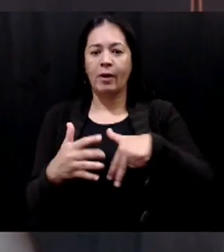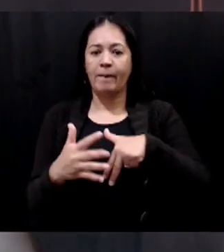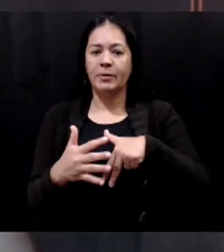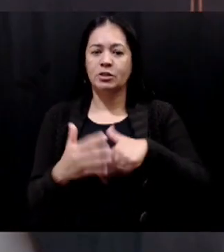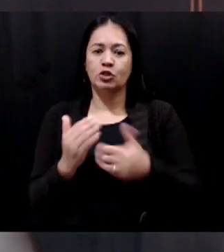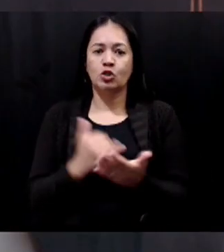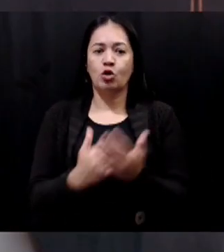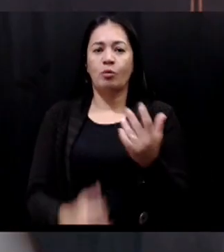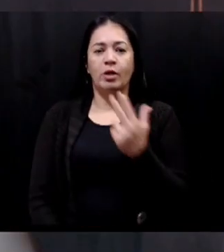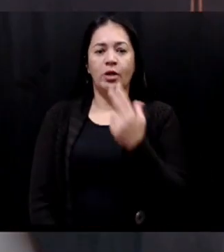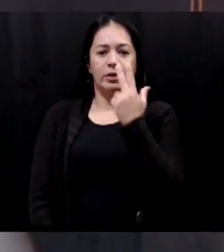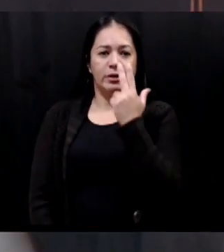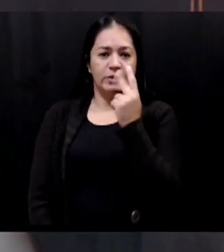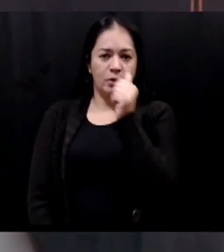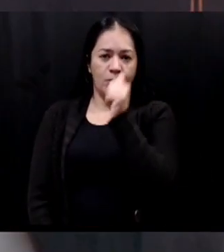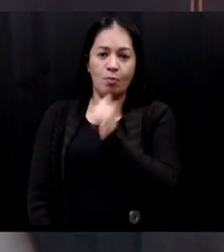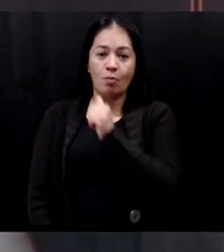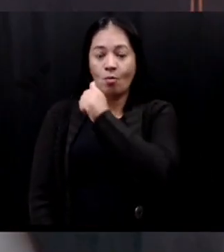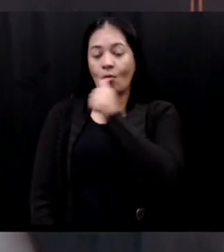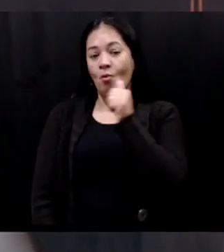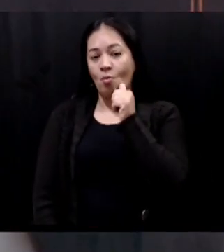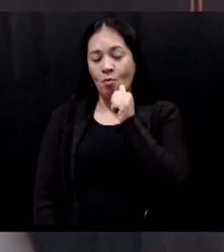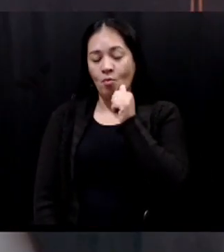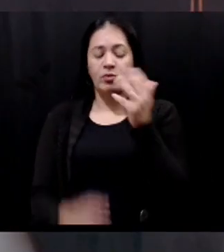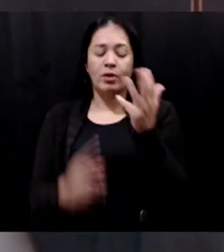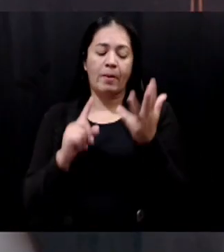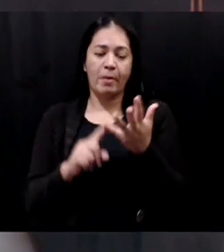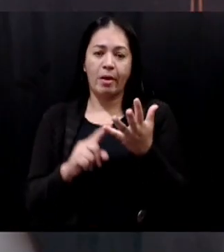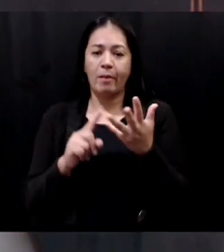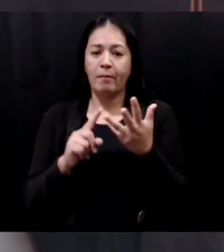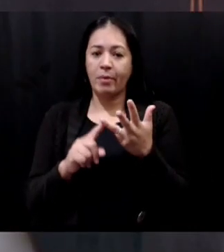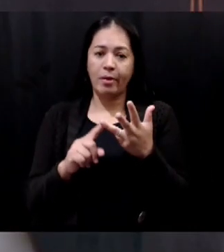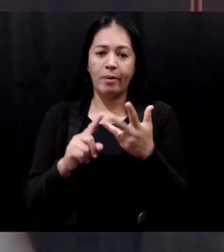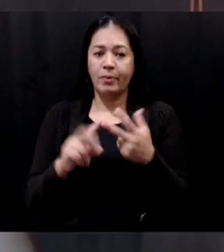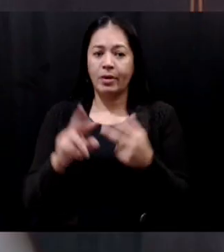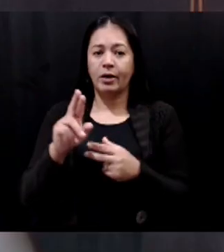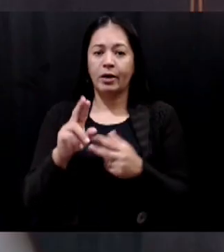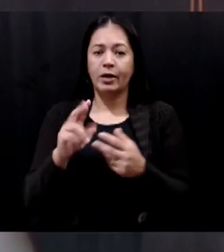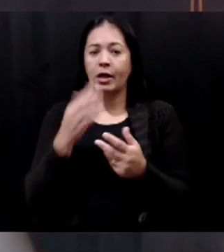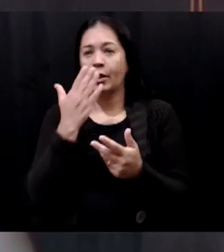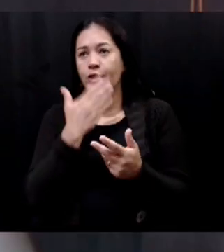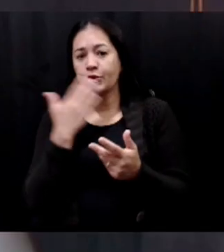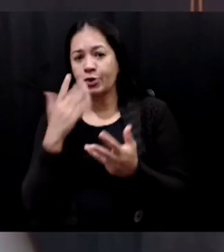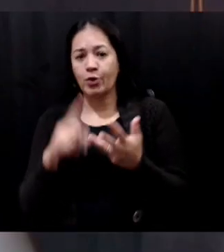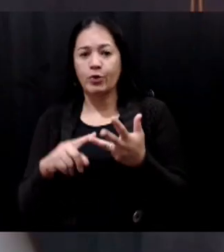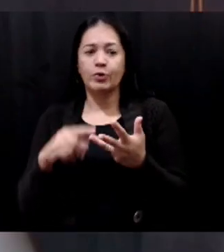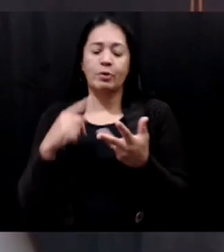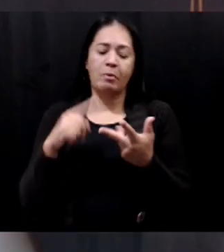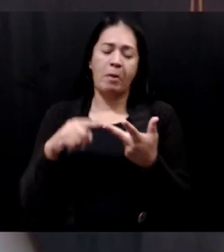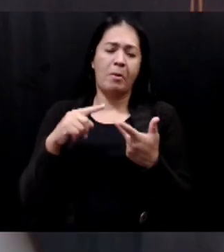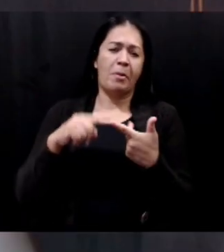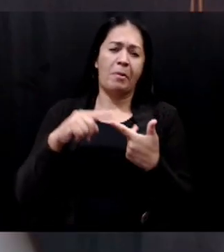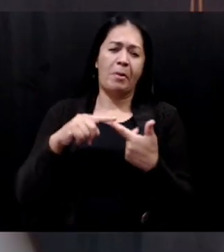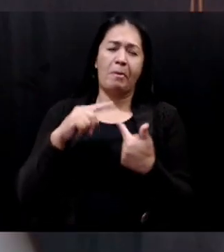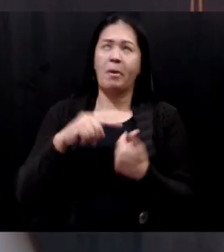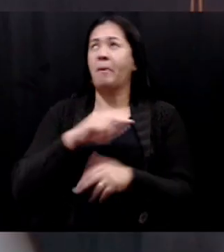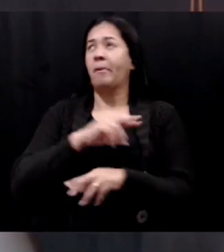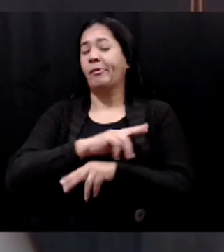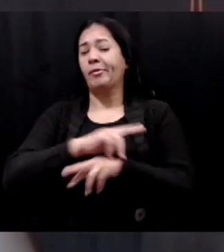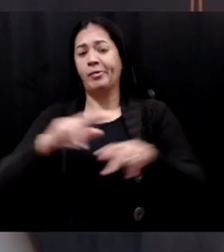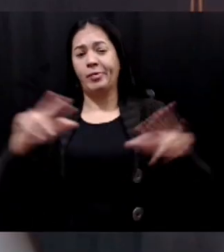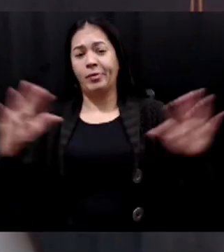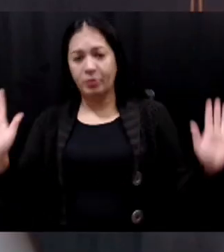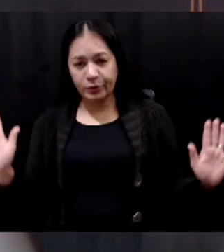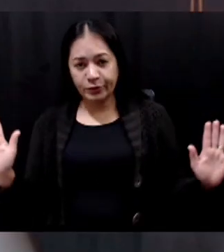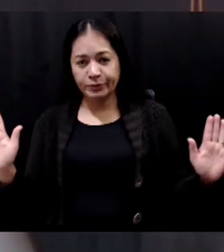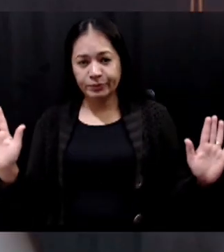comum. Faz dieta restritiva, corta doce, corta açúcar, corta glúten, corta lactose. O que